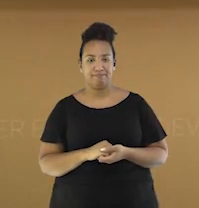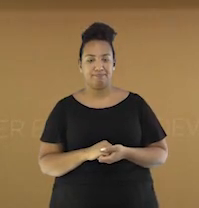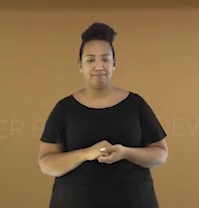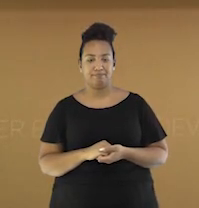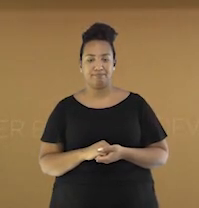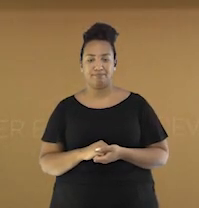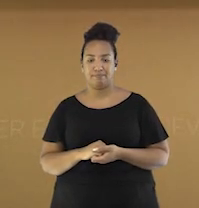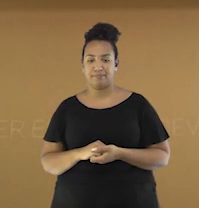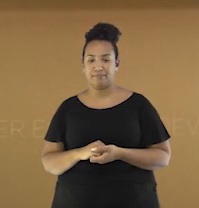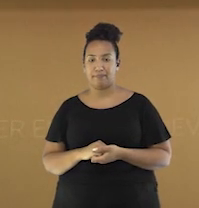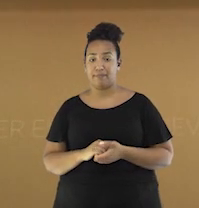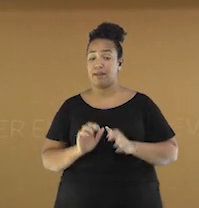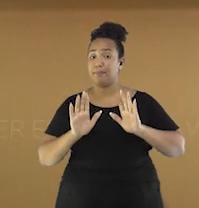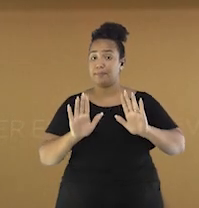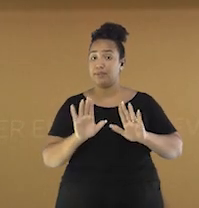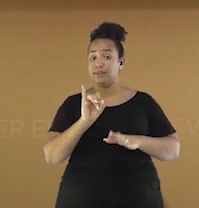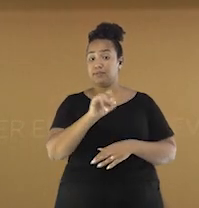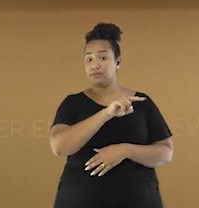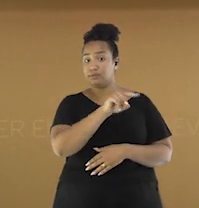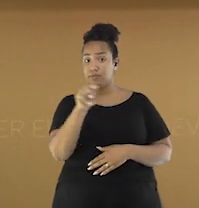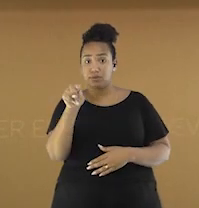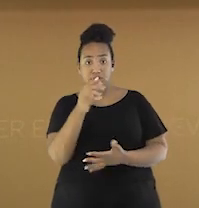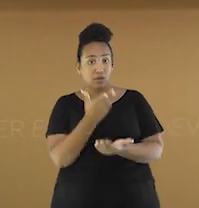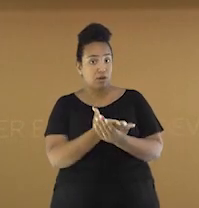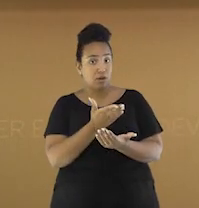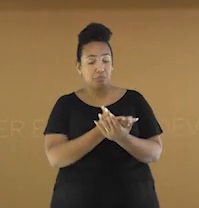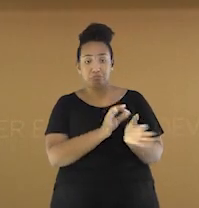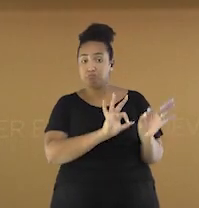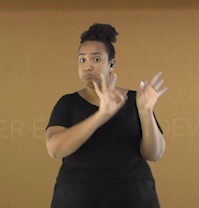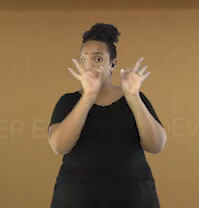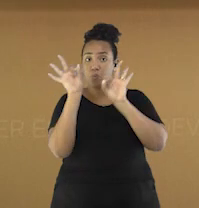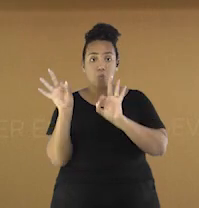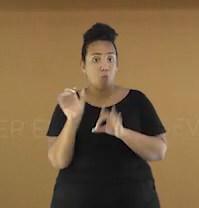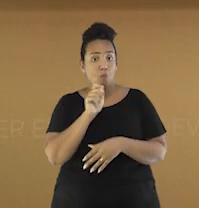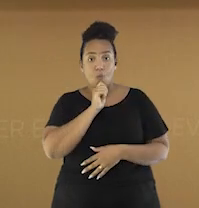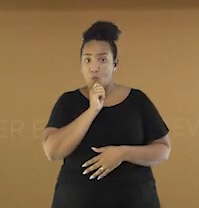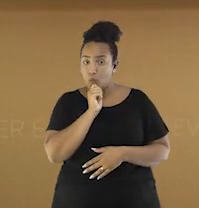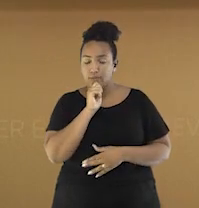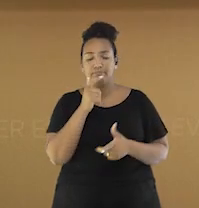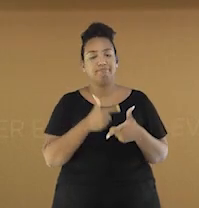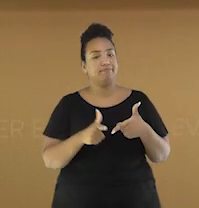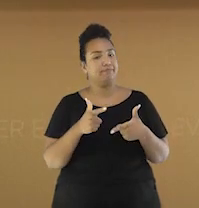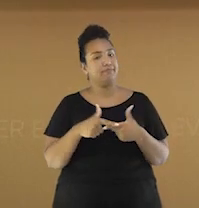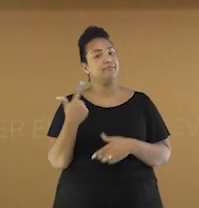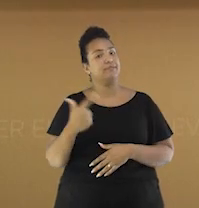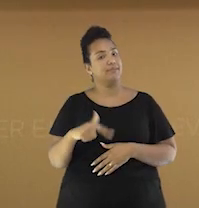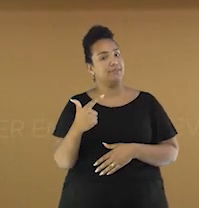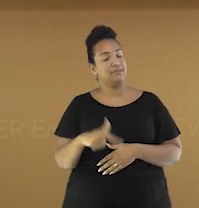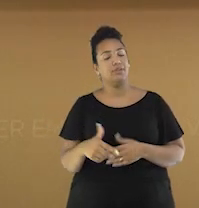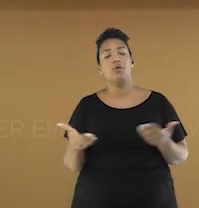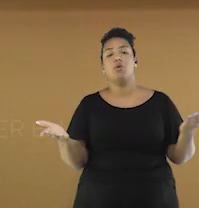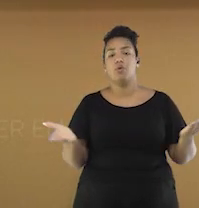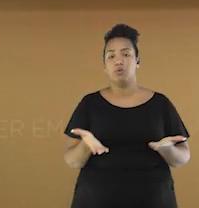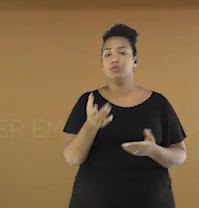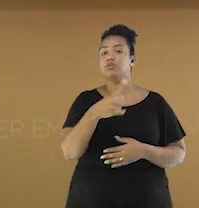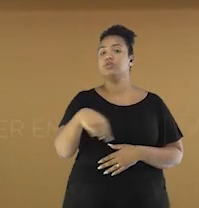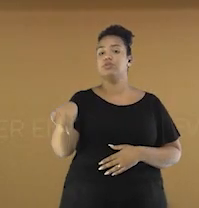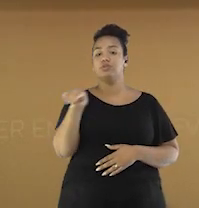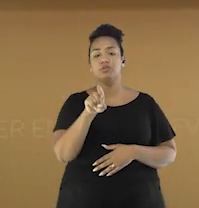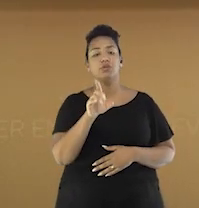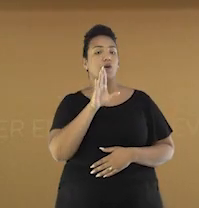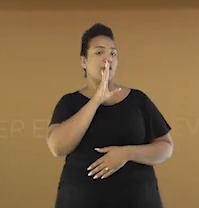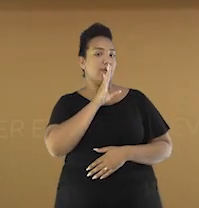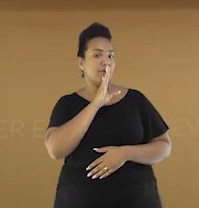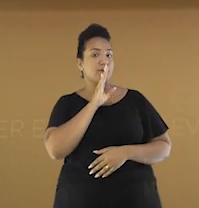Mas se você não viu a interação que fizemos sobre o ukulele, não tem problema, porque hoje vocês irão conhecê-lo e ainda construir o